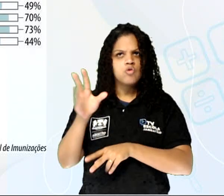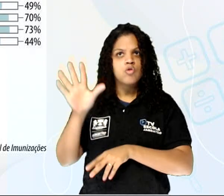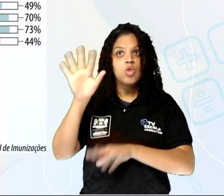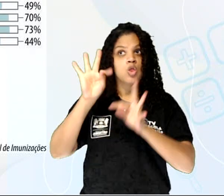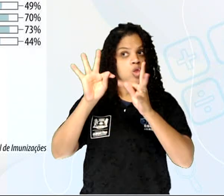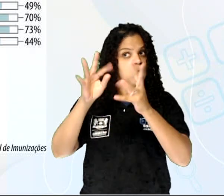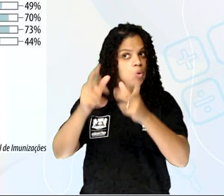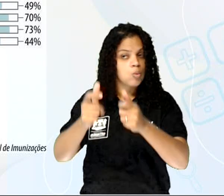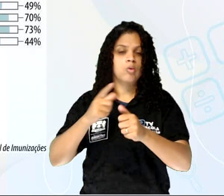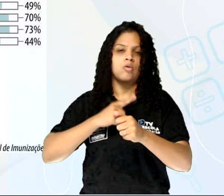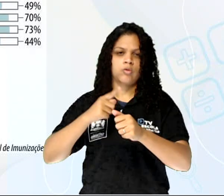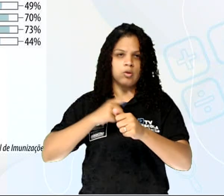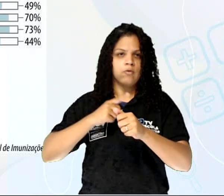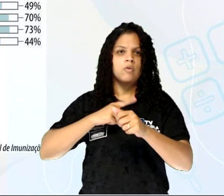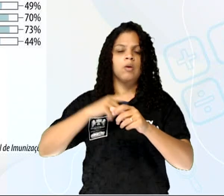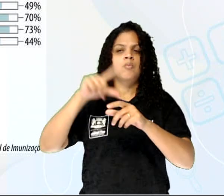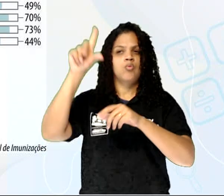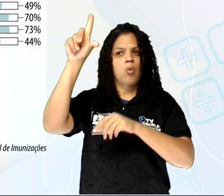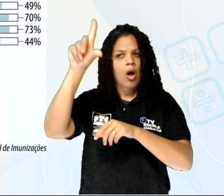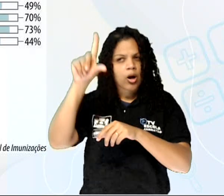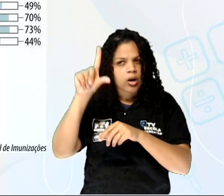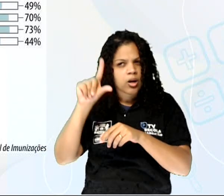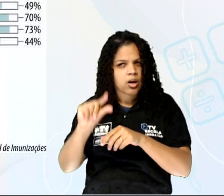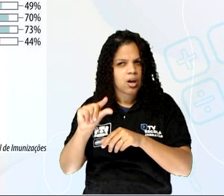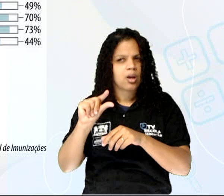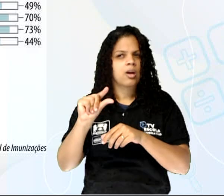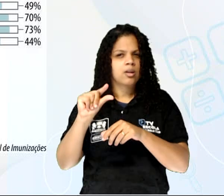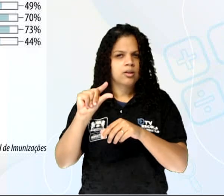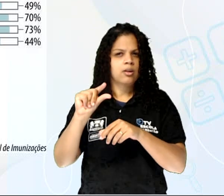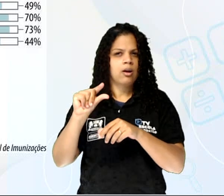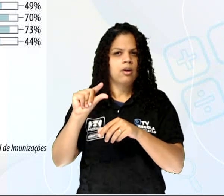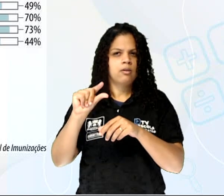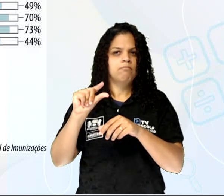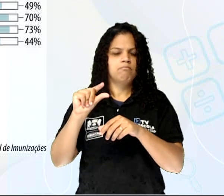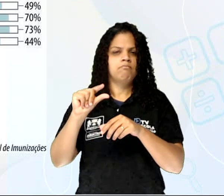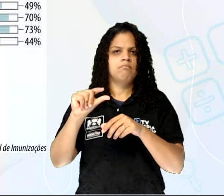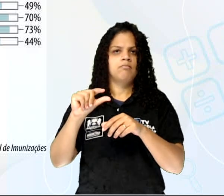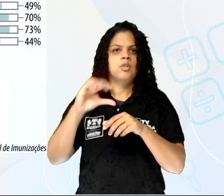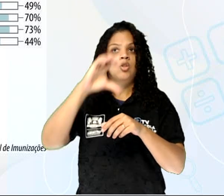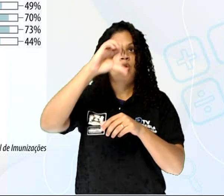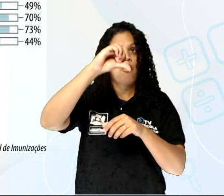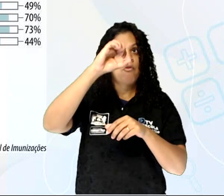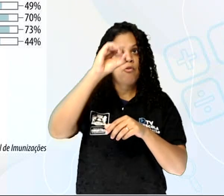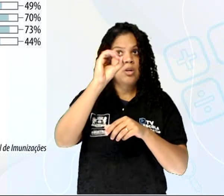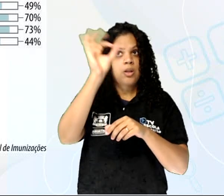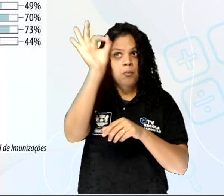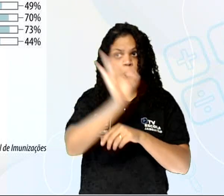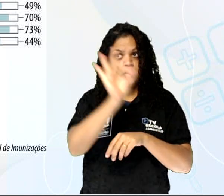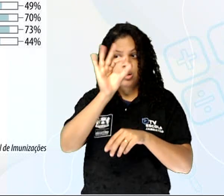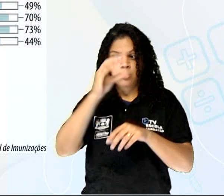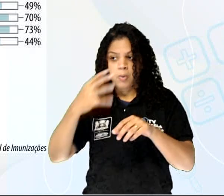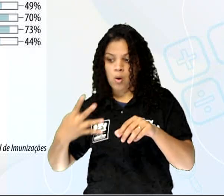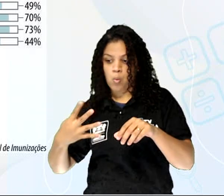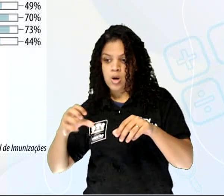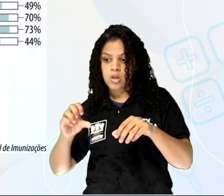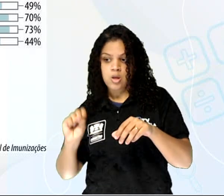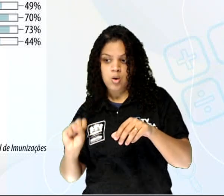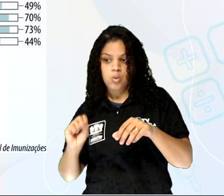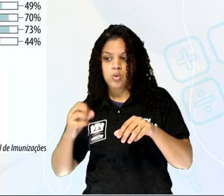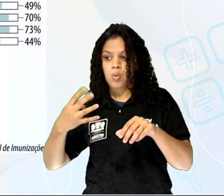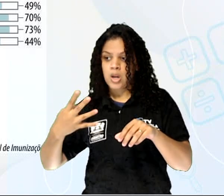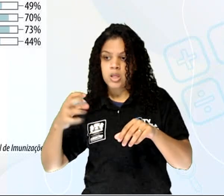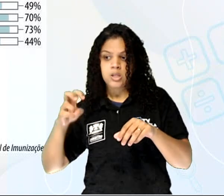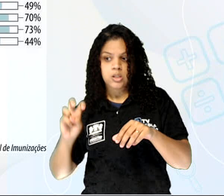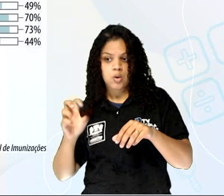queda de aproximadamente, que era mais de 90%, para 48%, 45%,